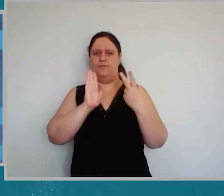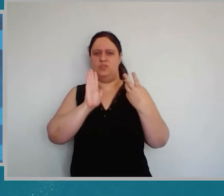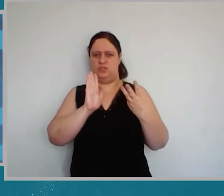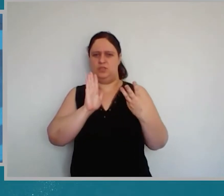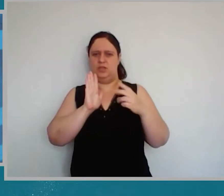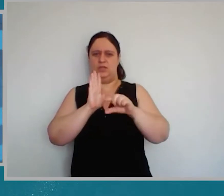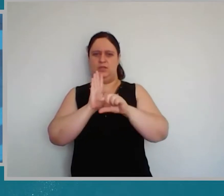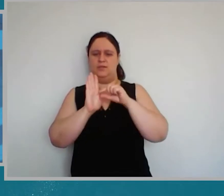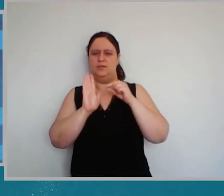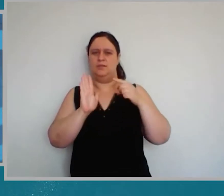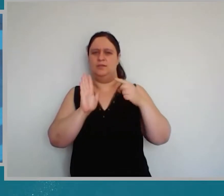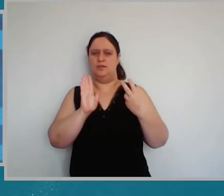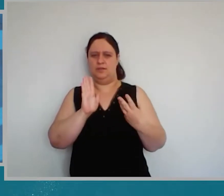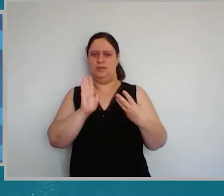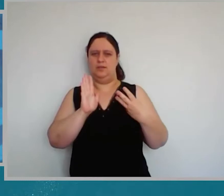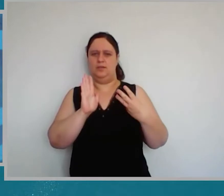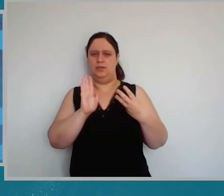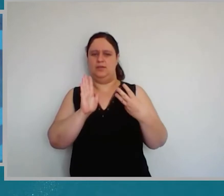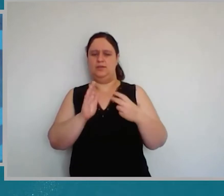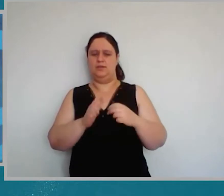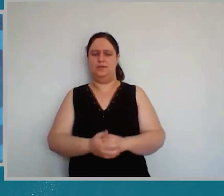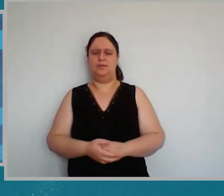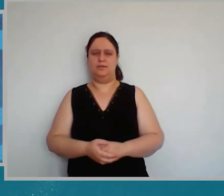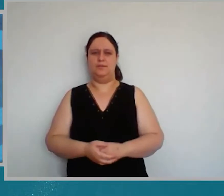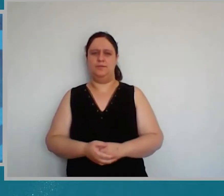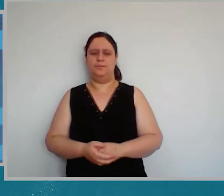23, 3.